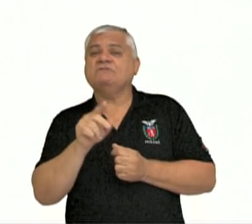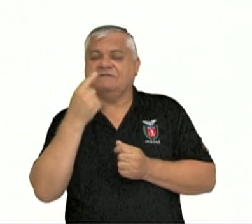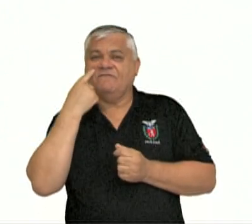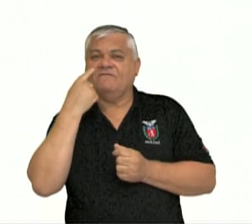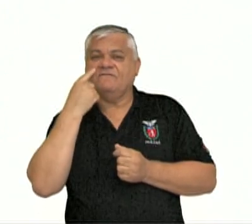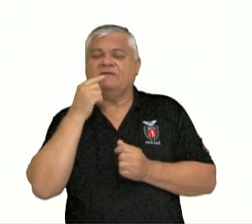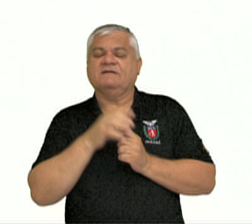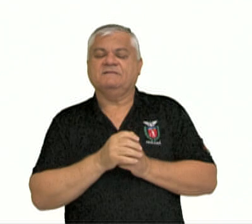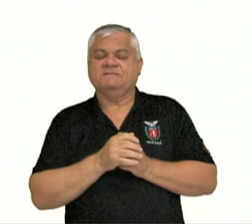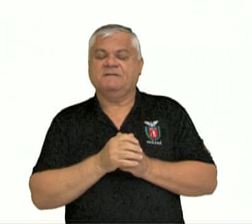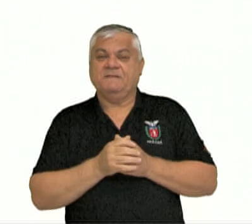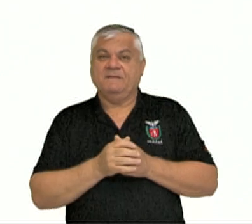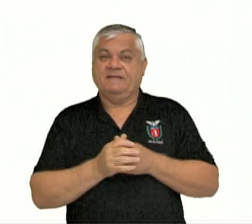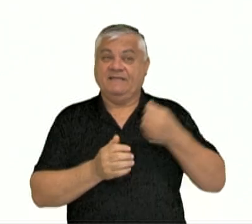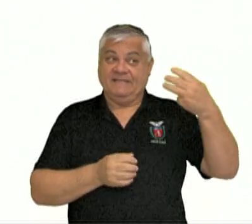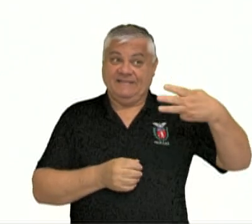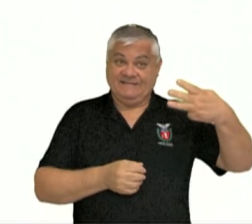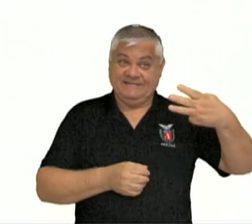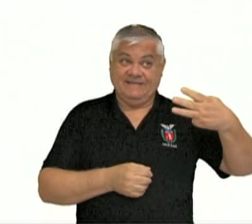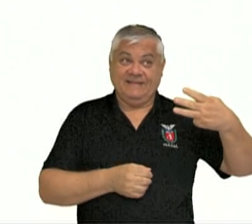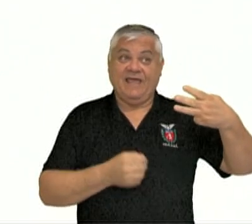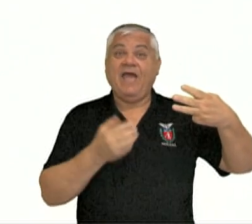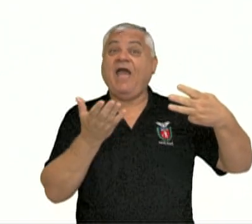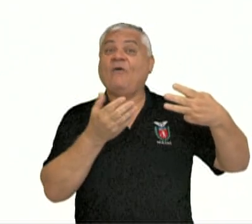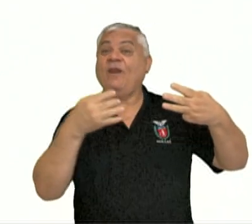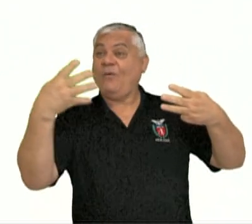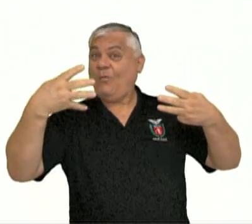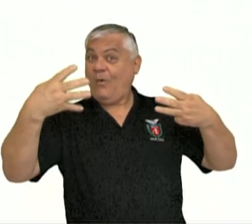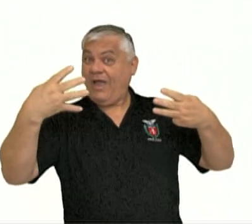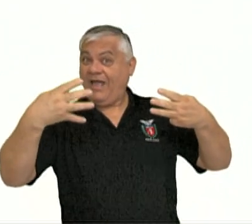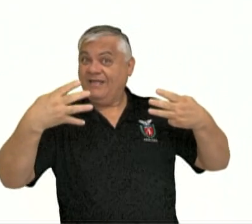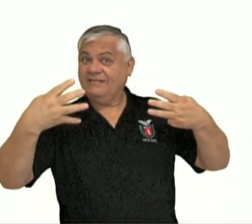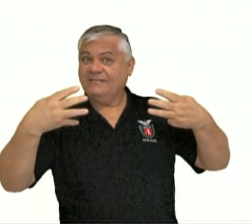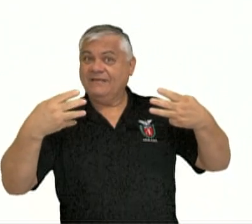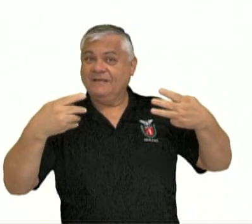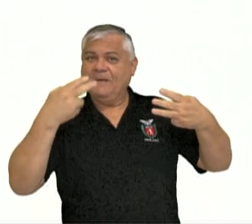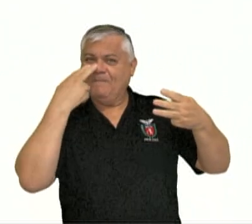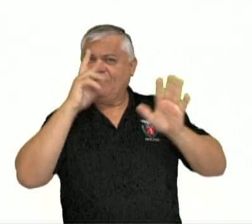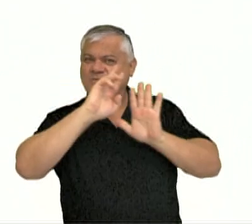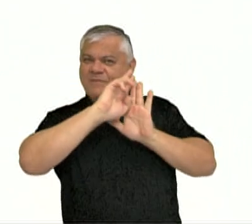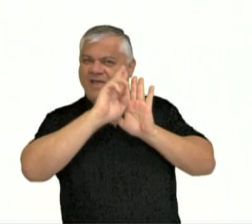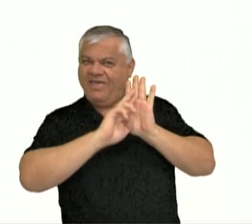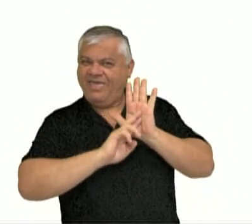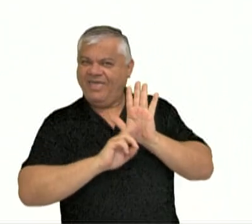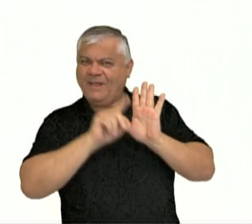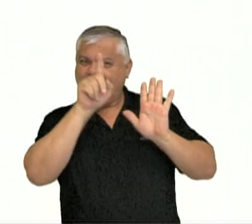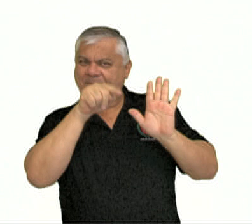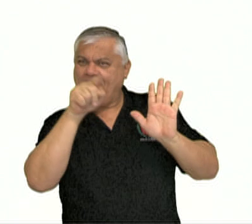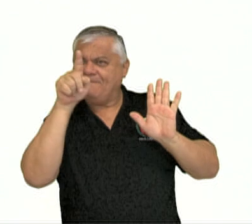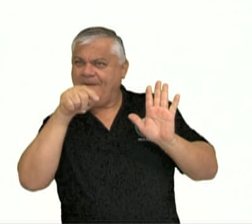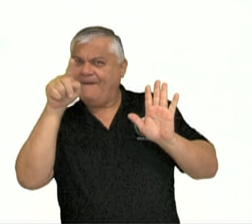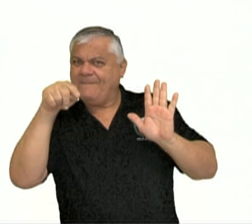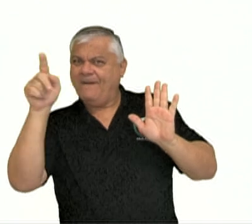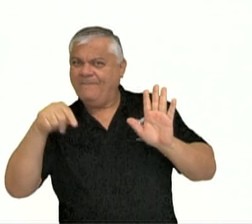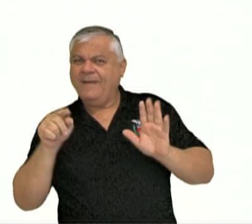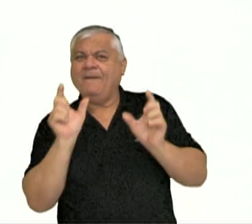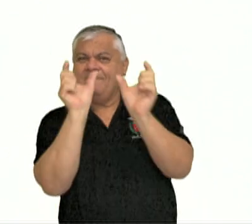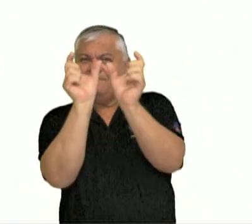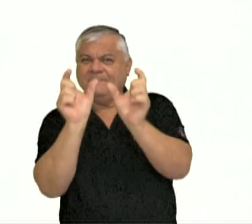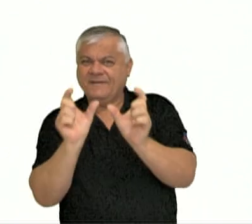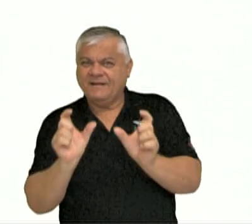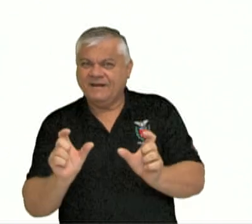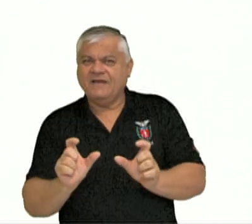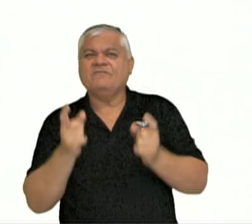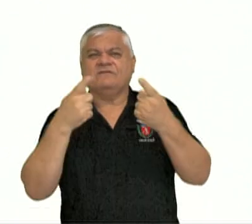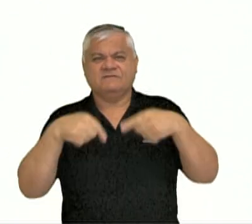vocês deram aí na atividade anterior, formule uma regra de acentuação, né, para estas palavras.